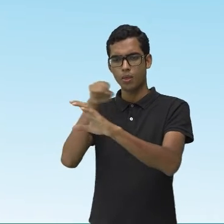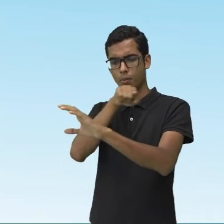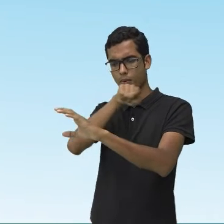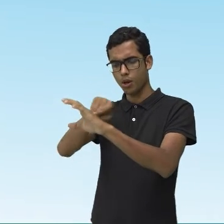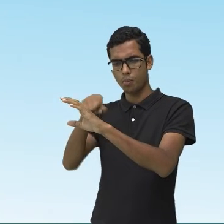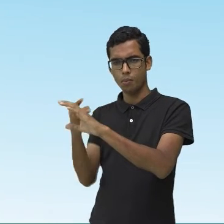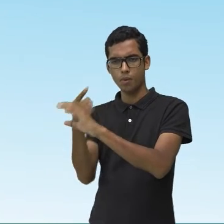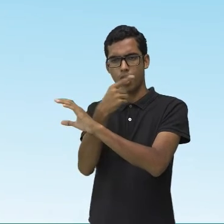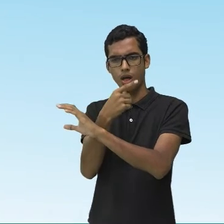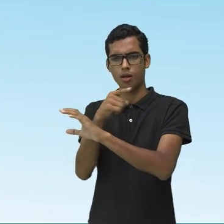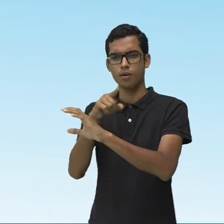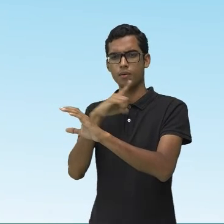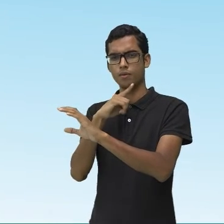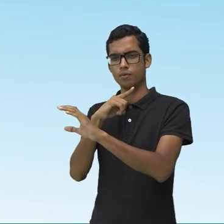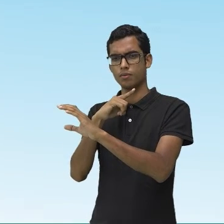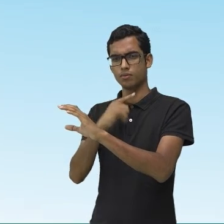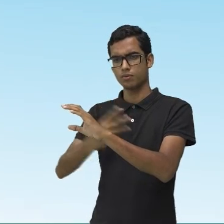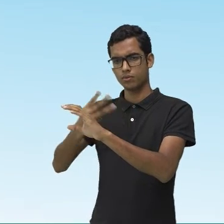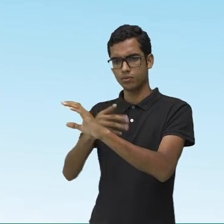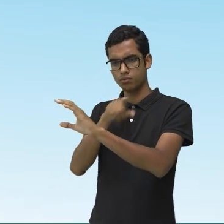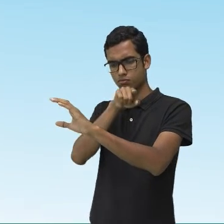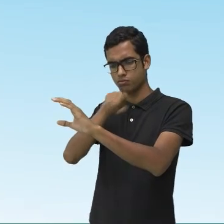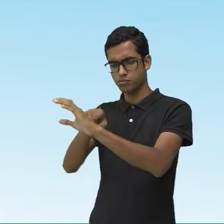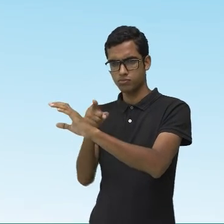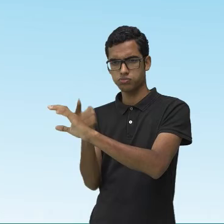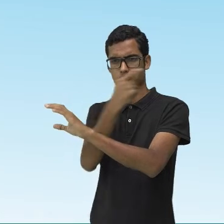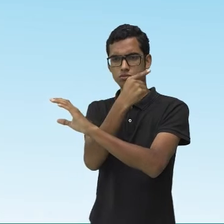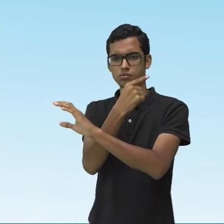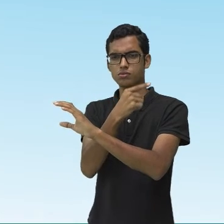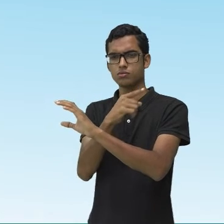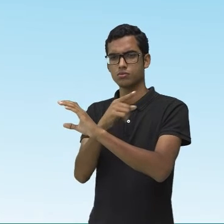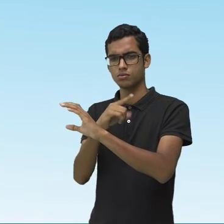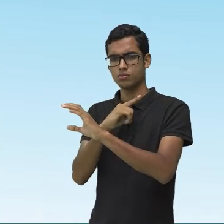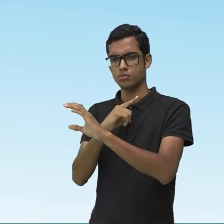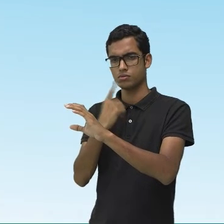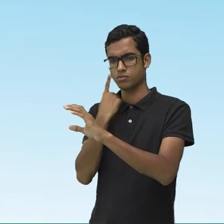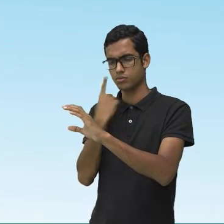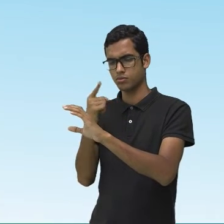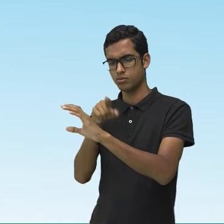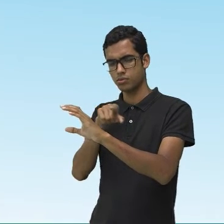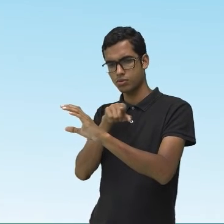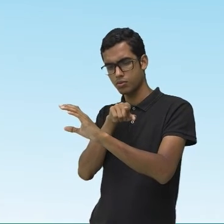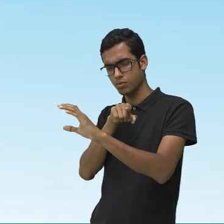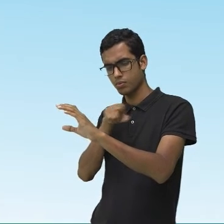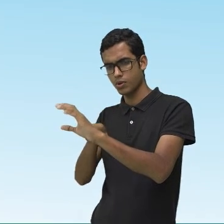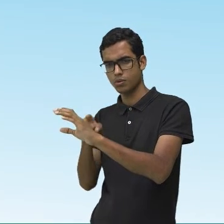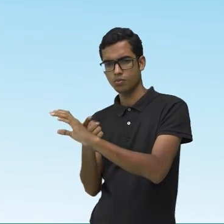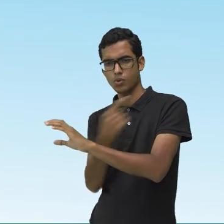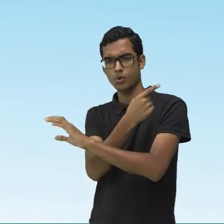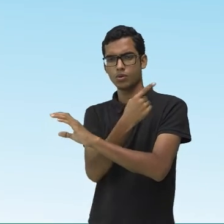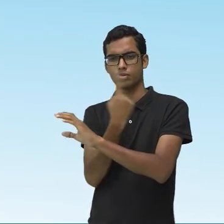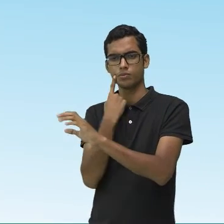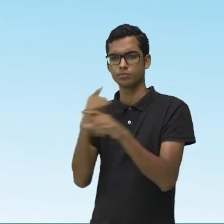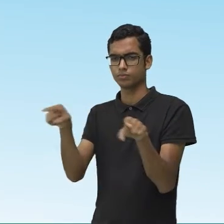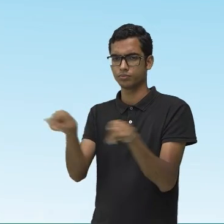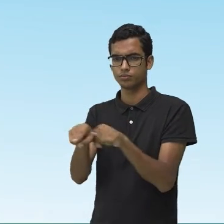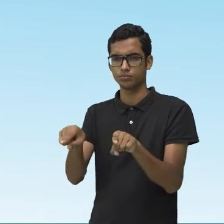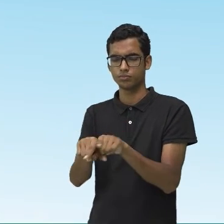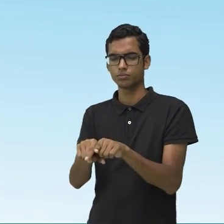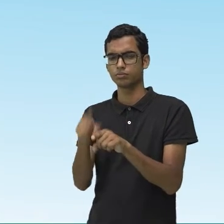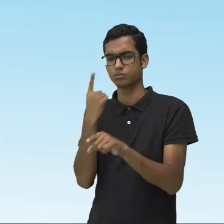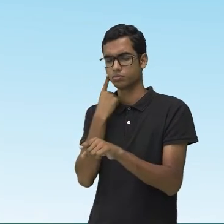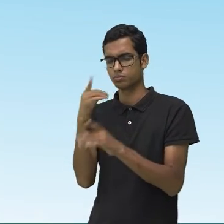paralelo se reflete, o terceiro raio também paralelo ao eixo principal se reflete, e o quarto raio também.